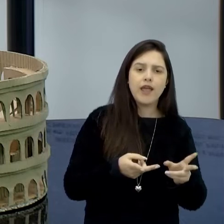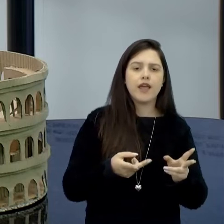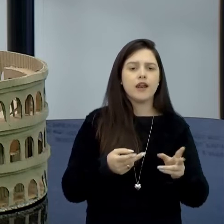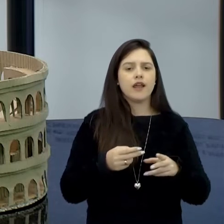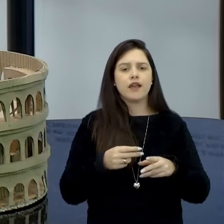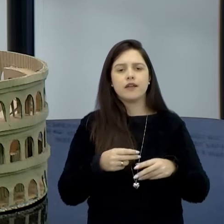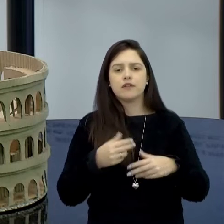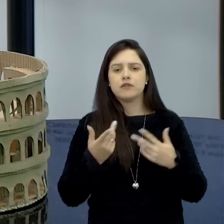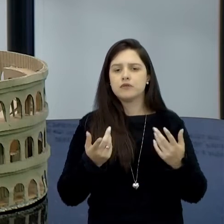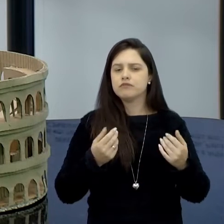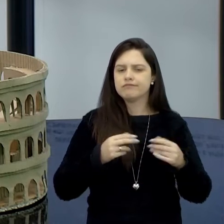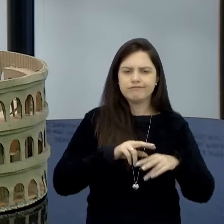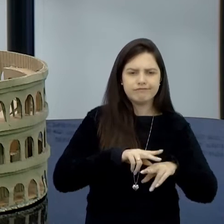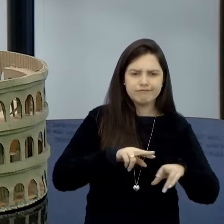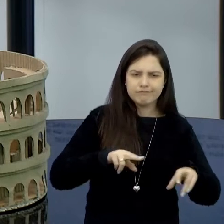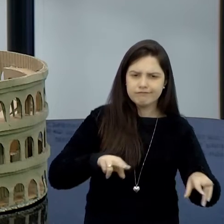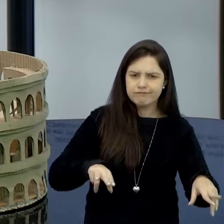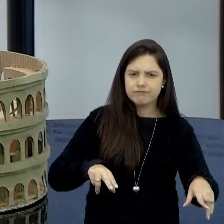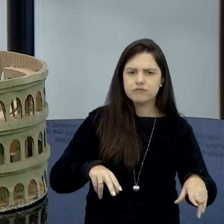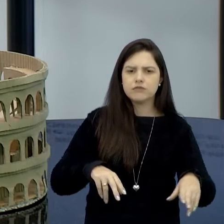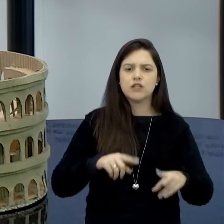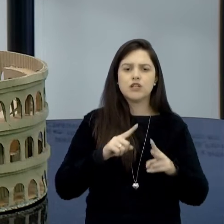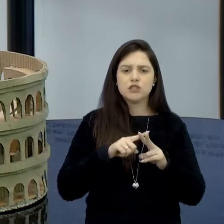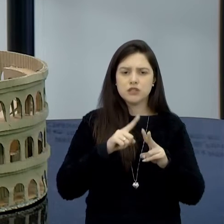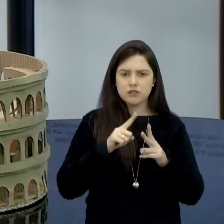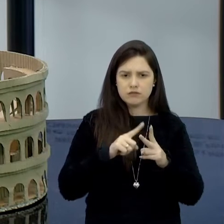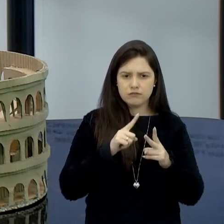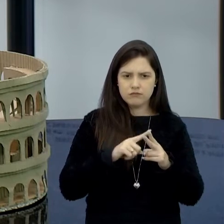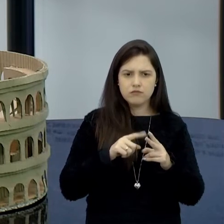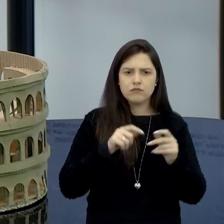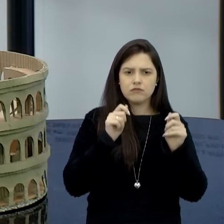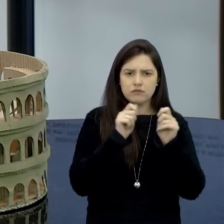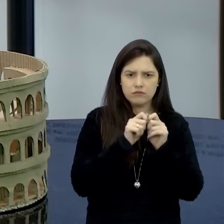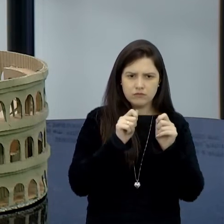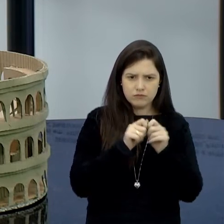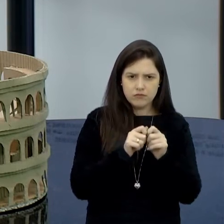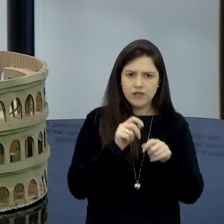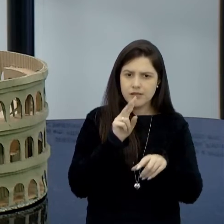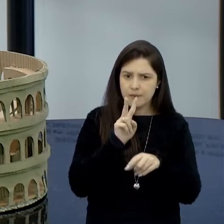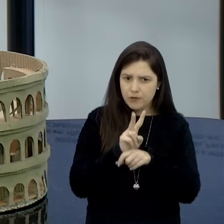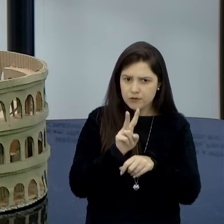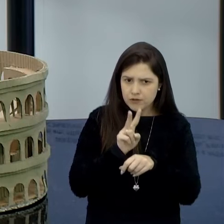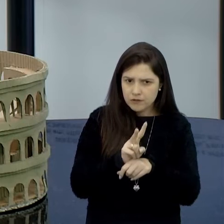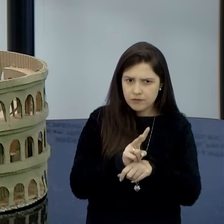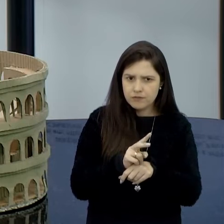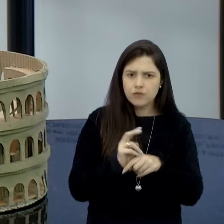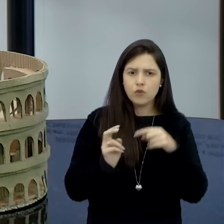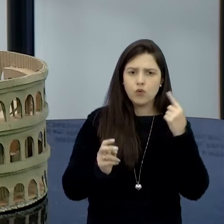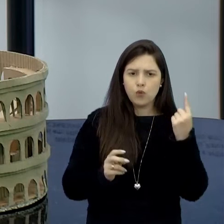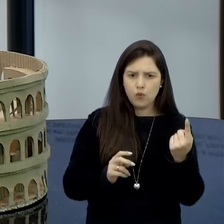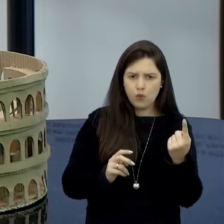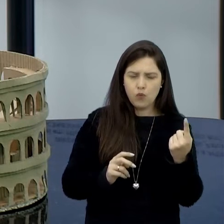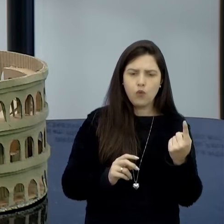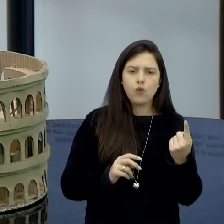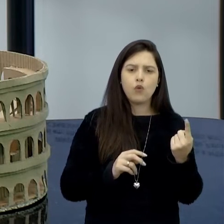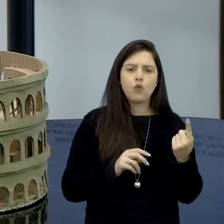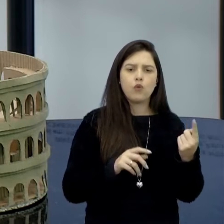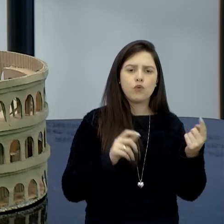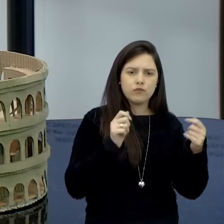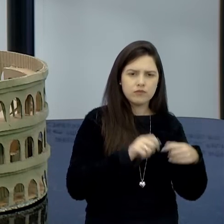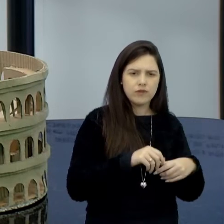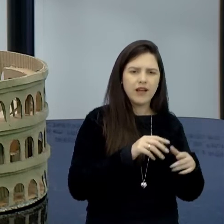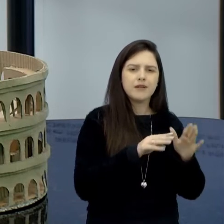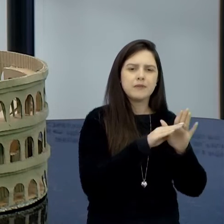maracatu, frevo. Então tem duas formas de fazer essa proteção. Uma é o livro do tombo para os